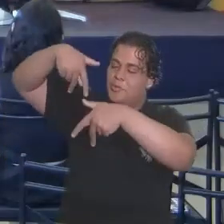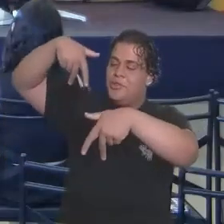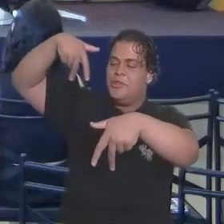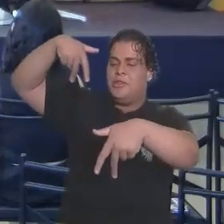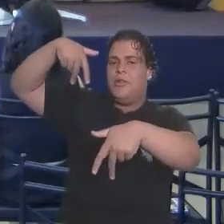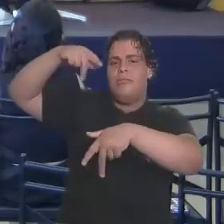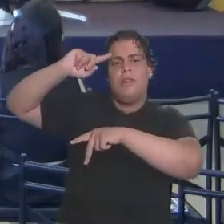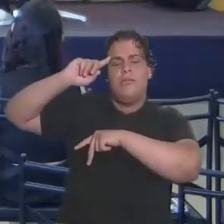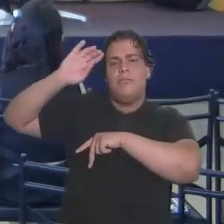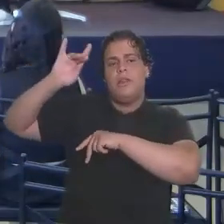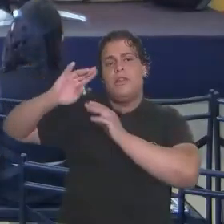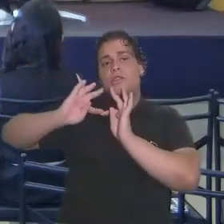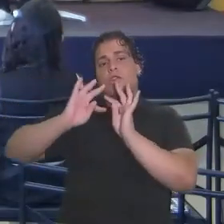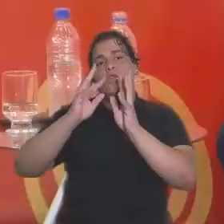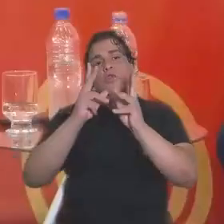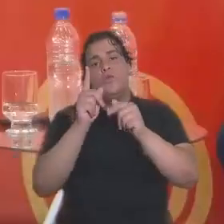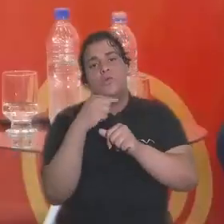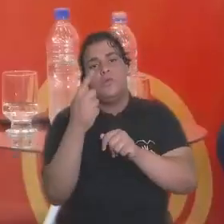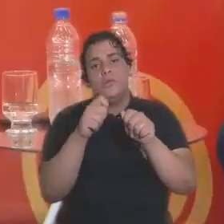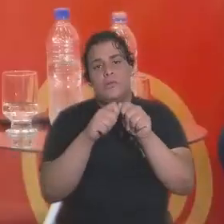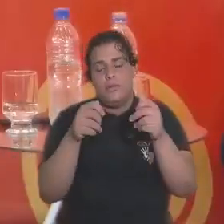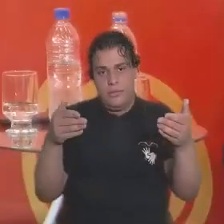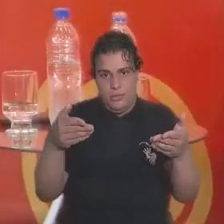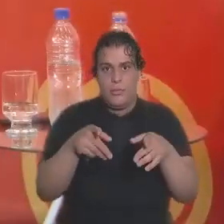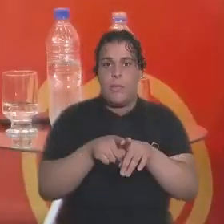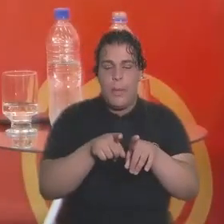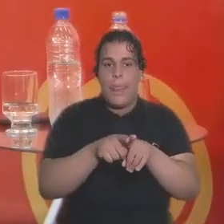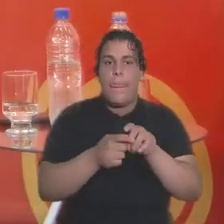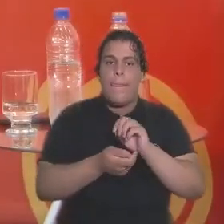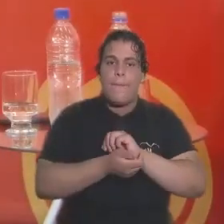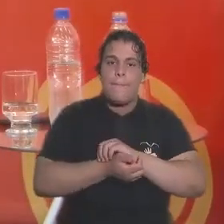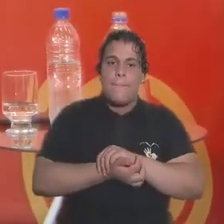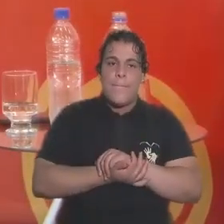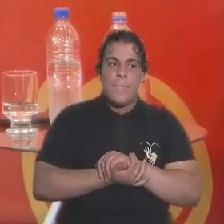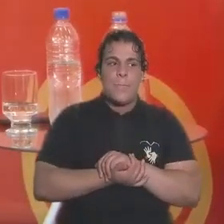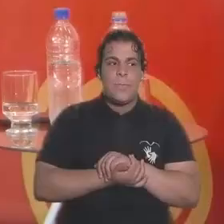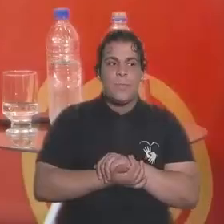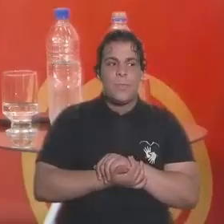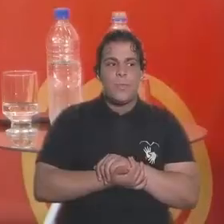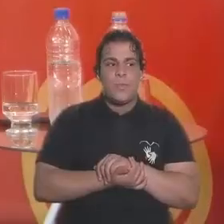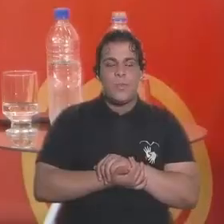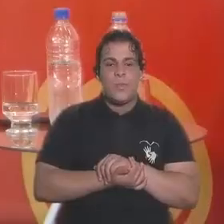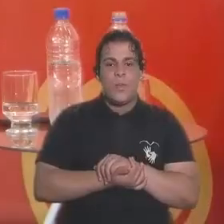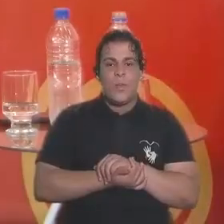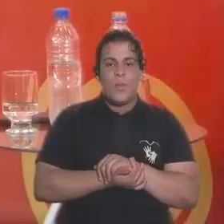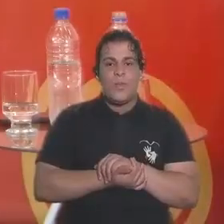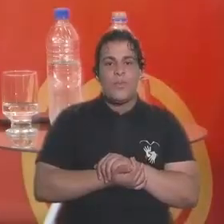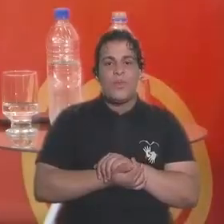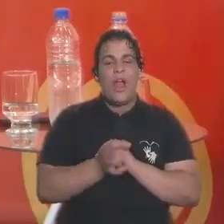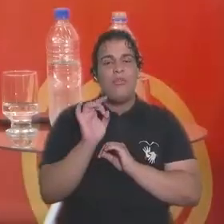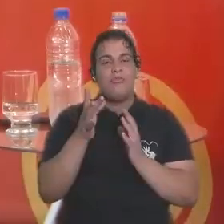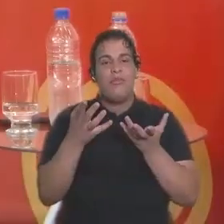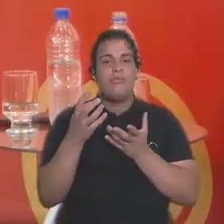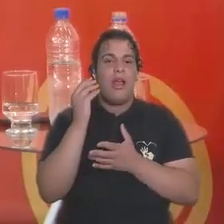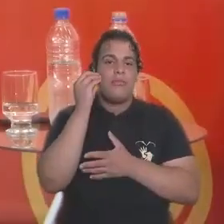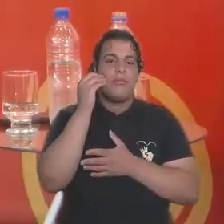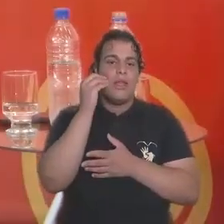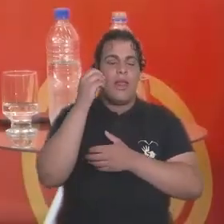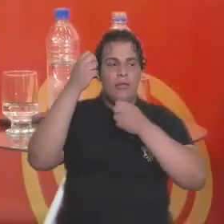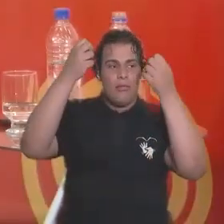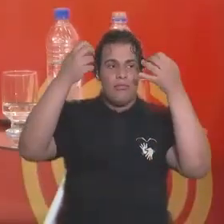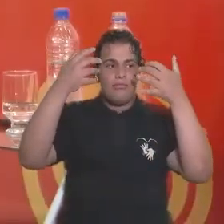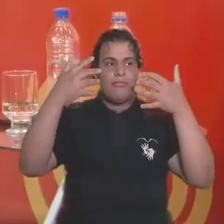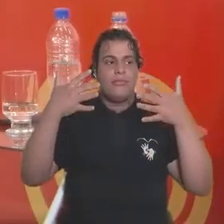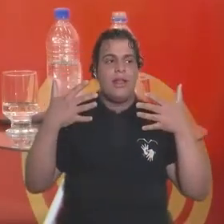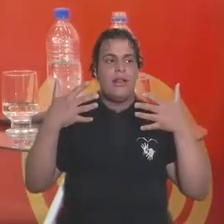tudo isso que a gente está falando agora, né, Guto, também? O Guto complementa, eu só queria deixar a experiência que a gente teve